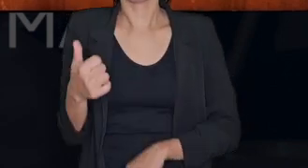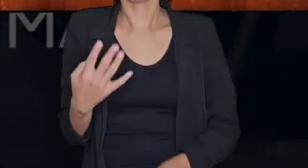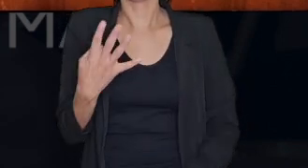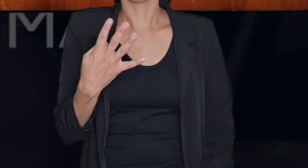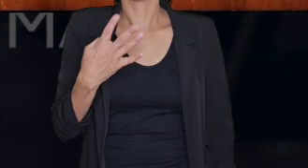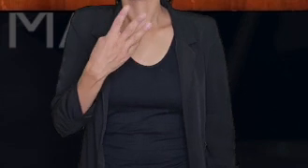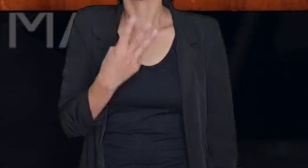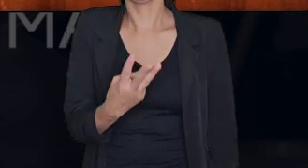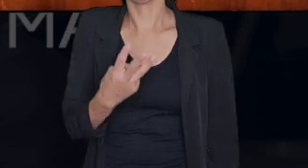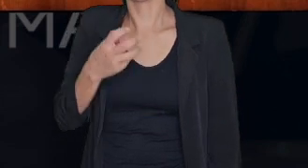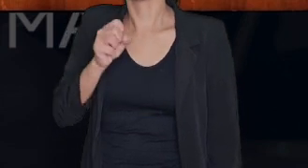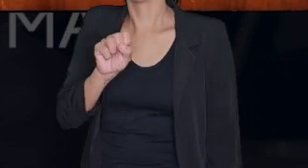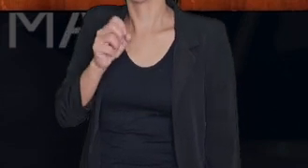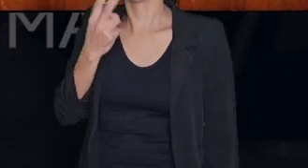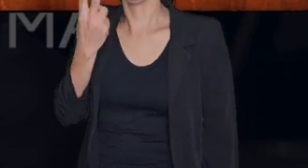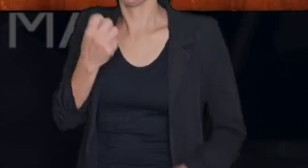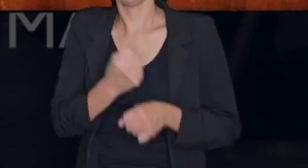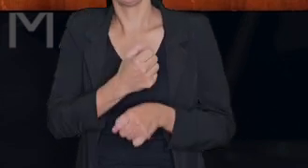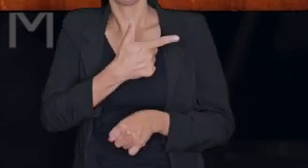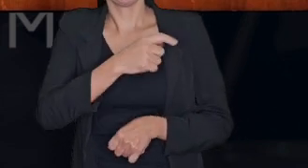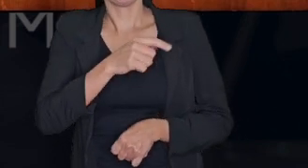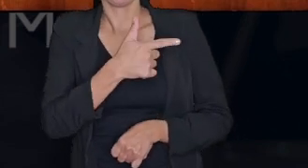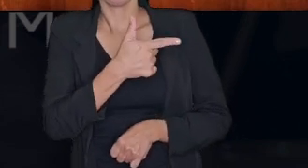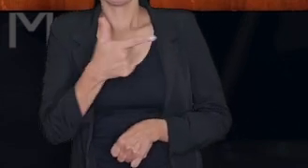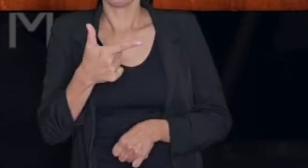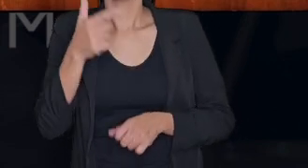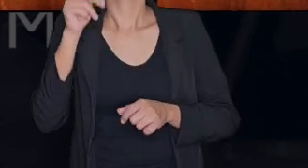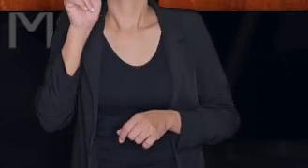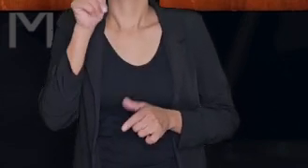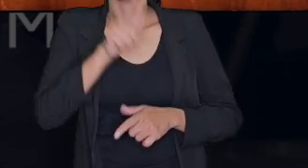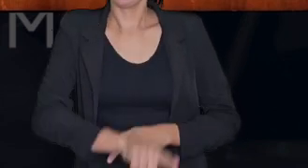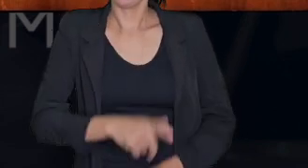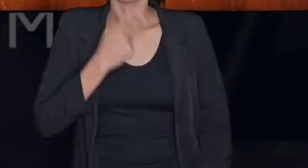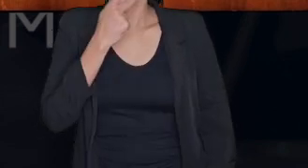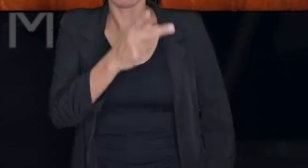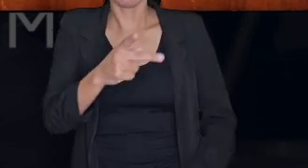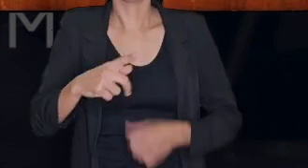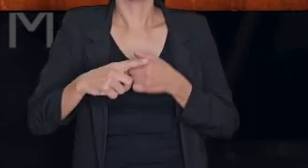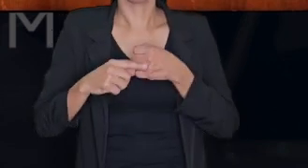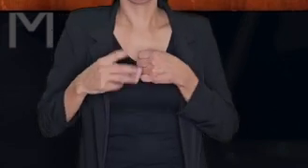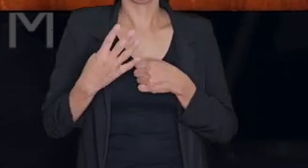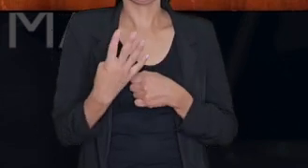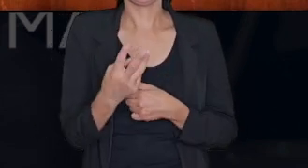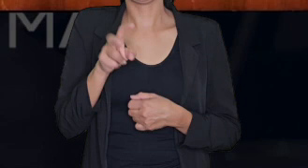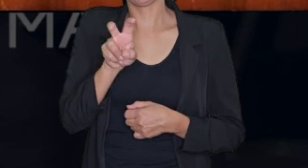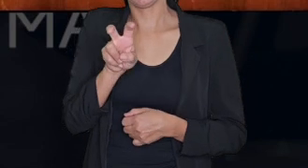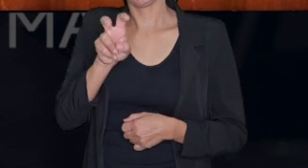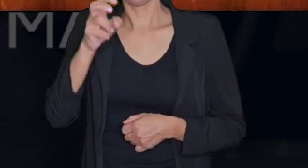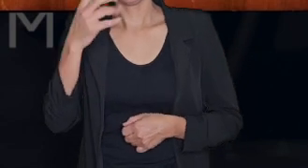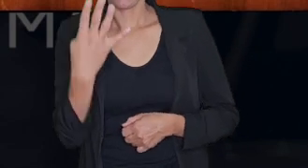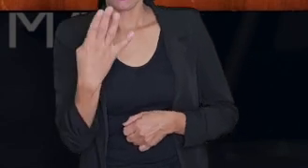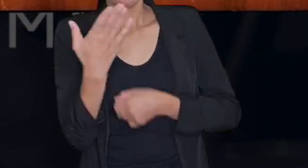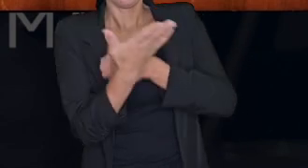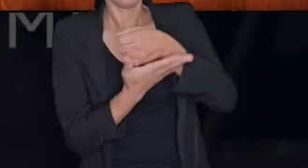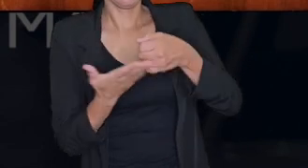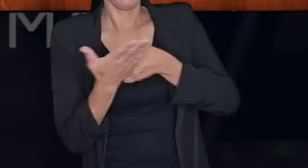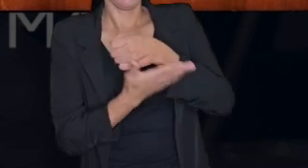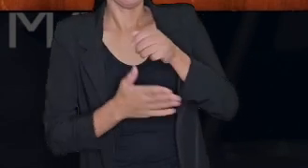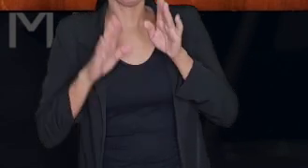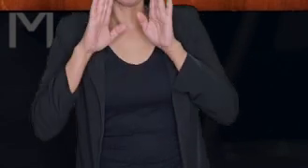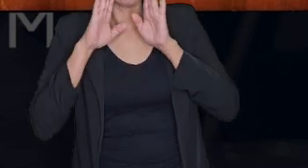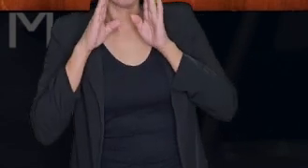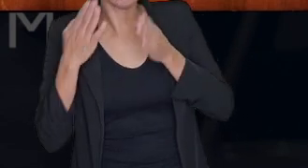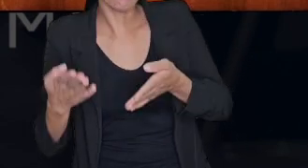agora em 2022, pela Lei 14.382 de 2022, que reforça, lá no artigo 54 da